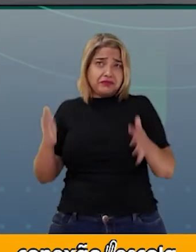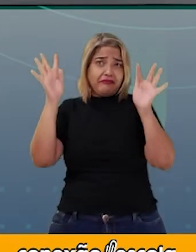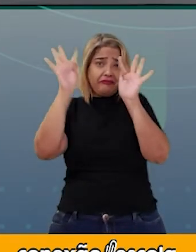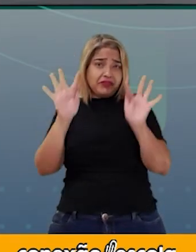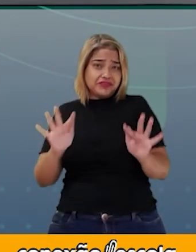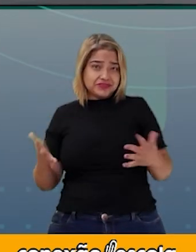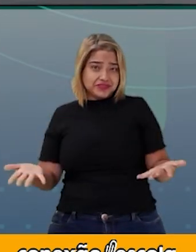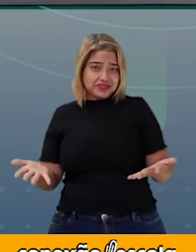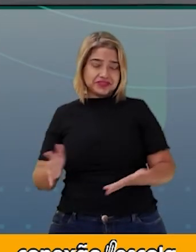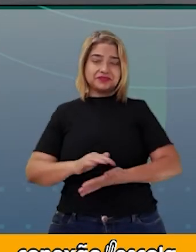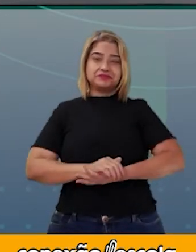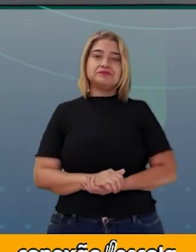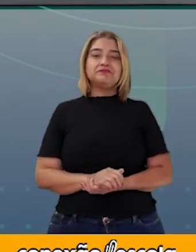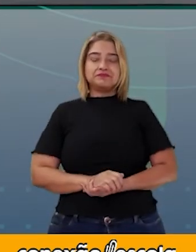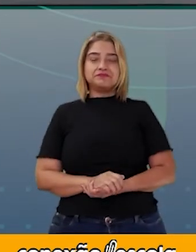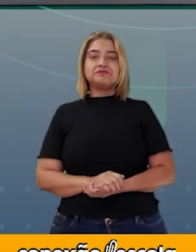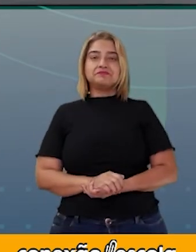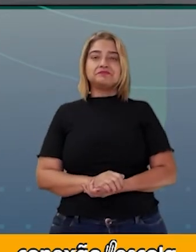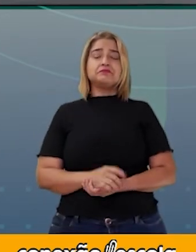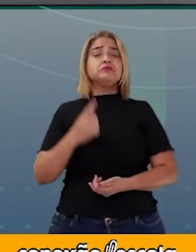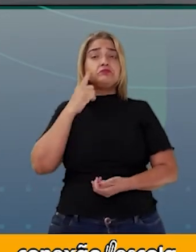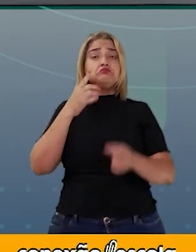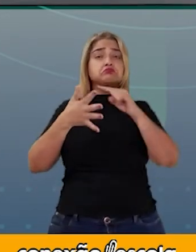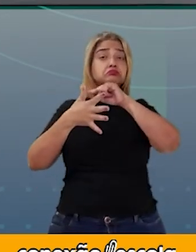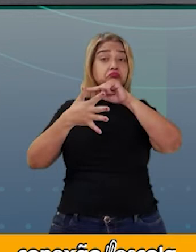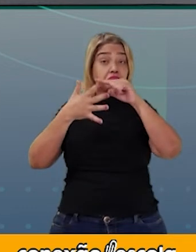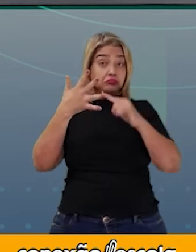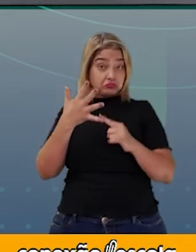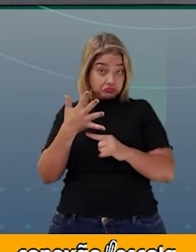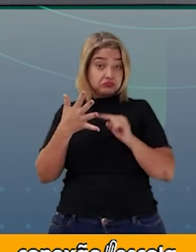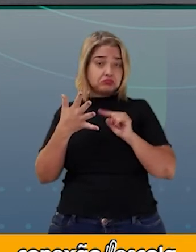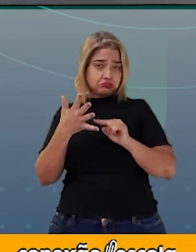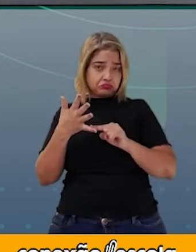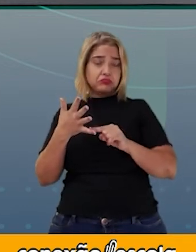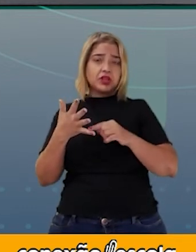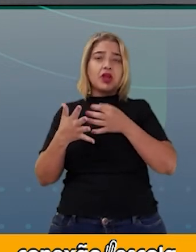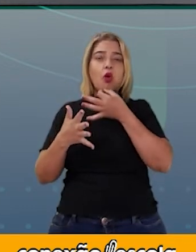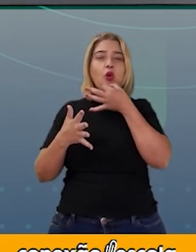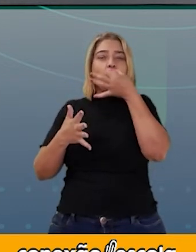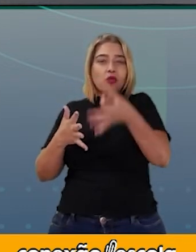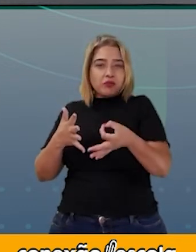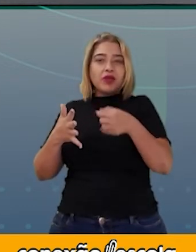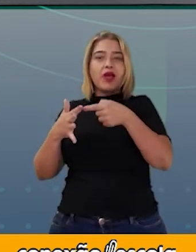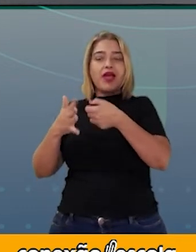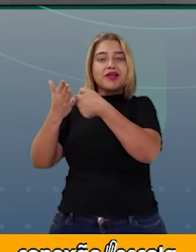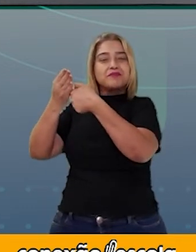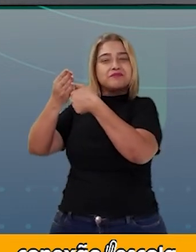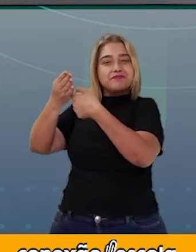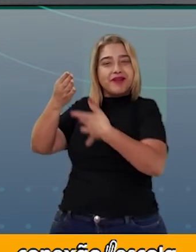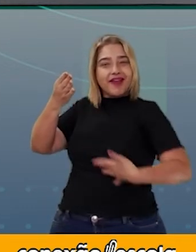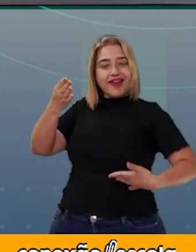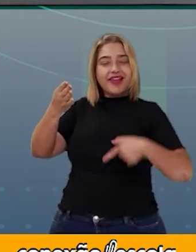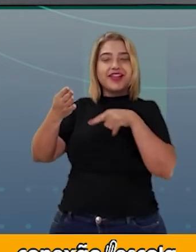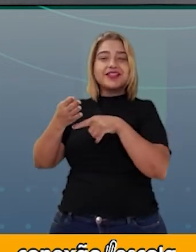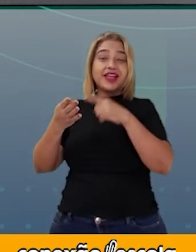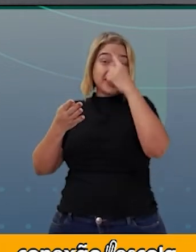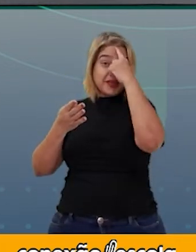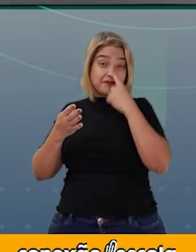Bem, todos esses cinco textinhos aqui são comentários